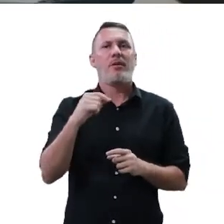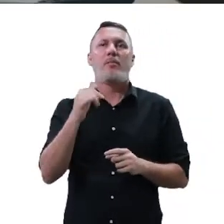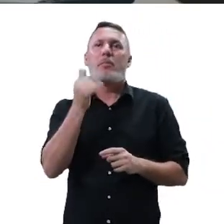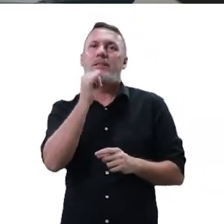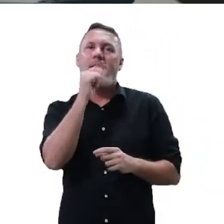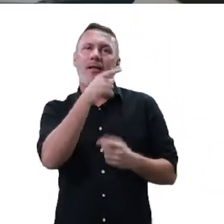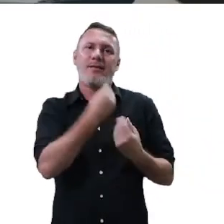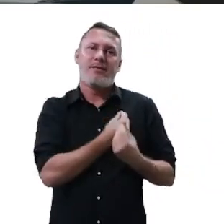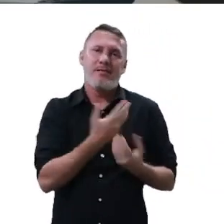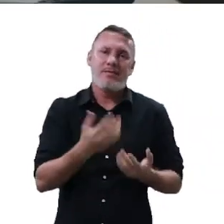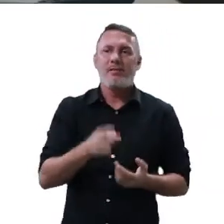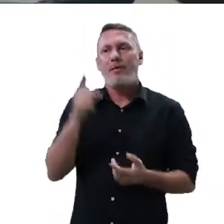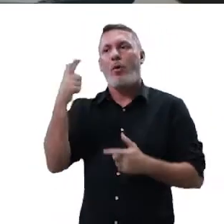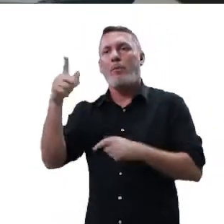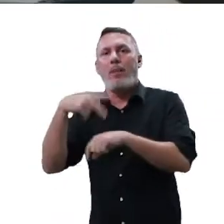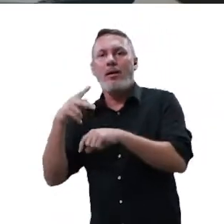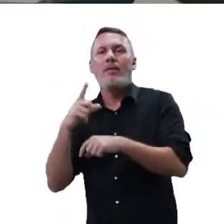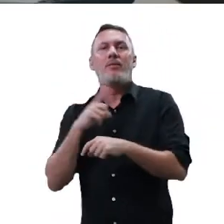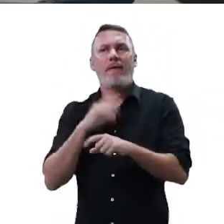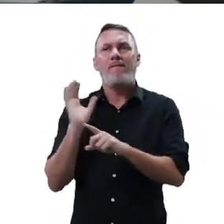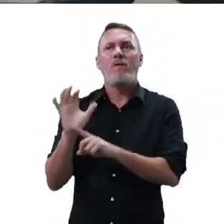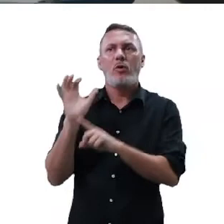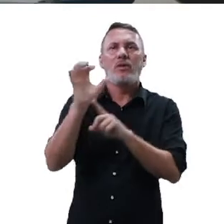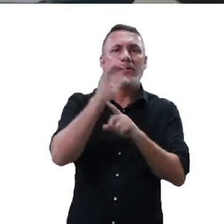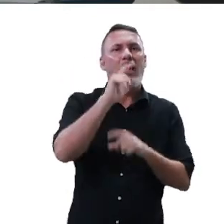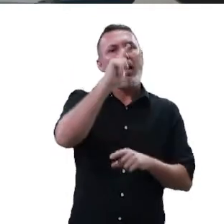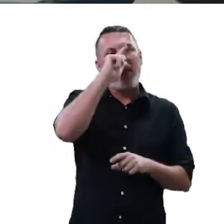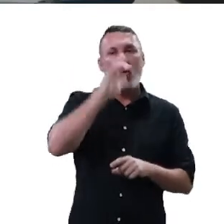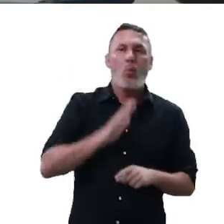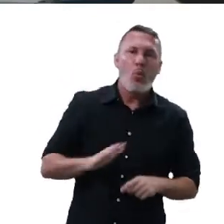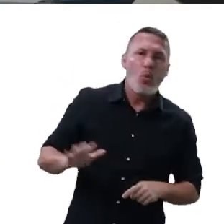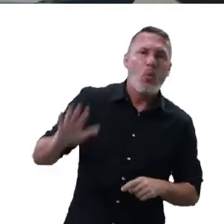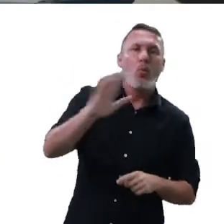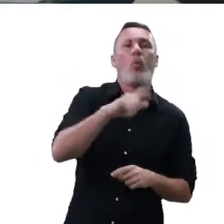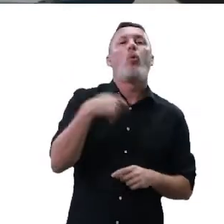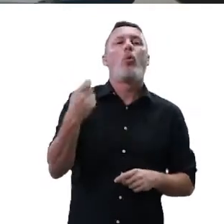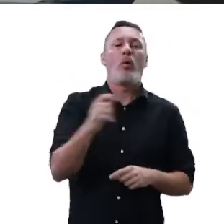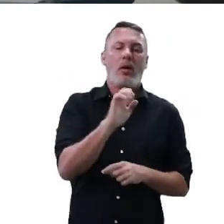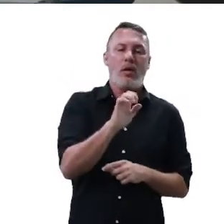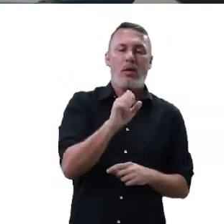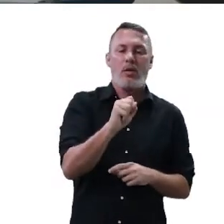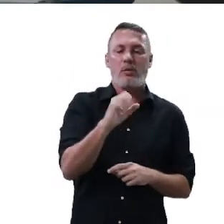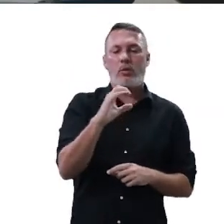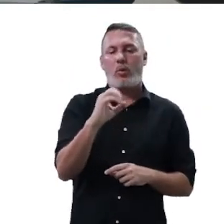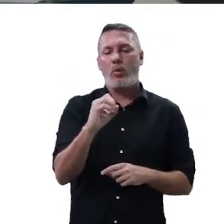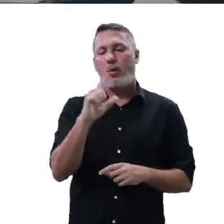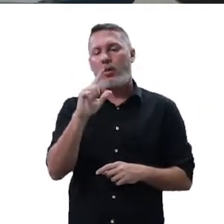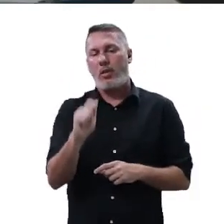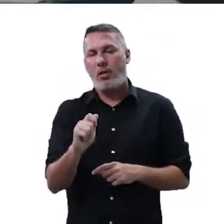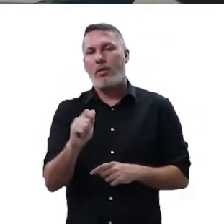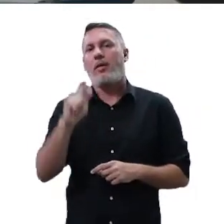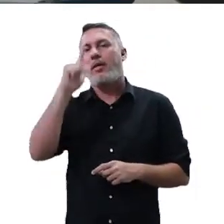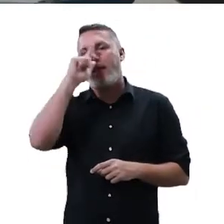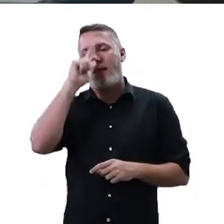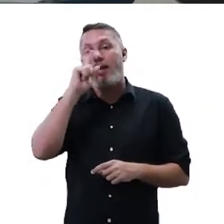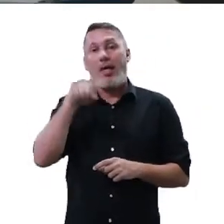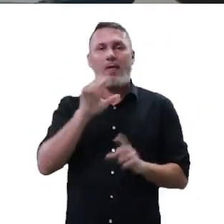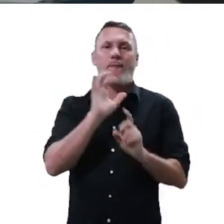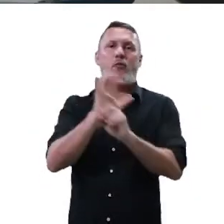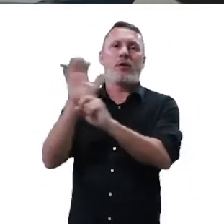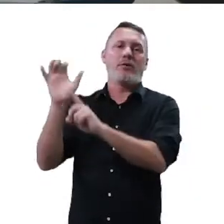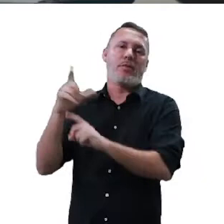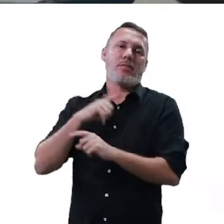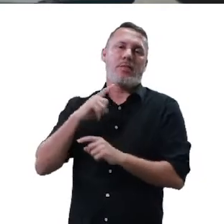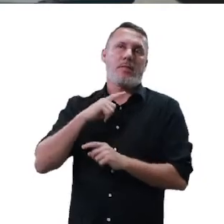territórios, onde hoje é a Itália, onde hoje é a Turquia, mas isso tudo aqui nesse período do qual nós nos referimos pertencia